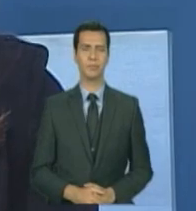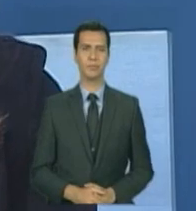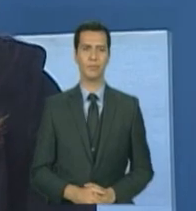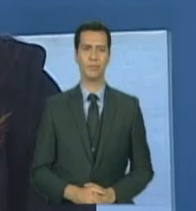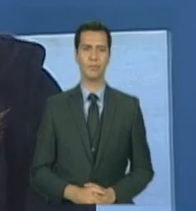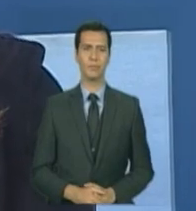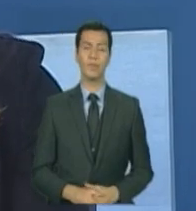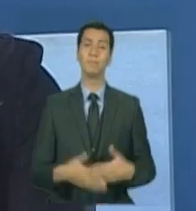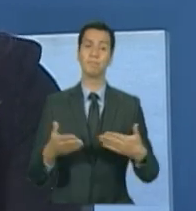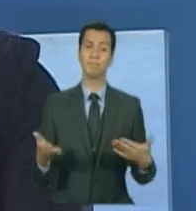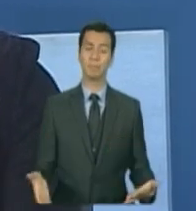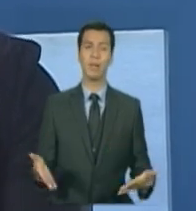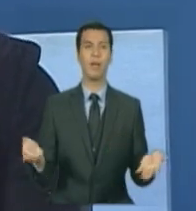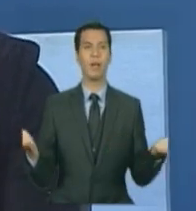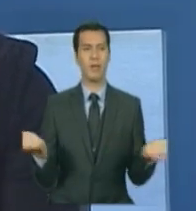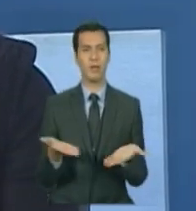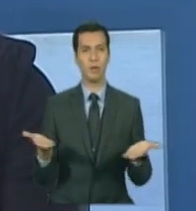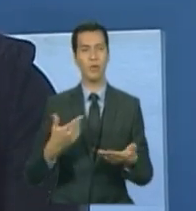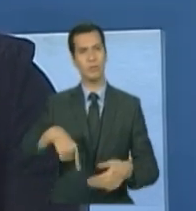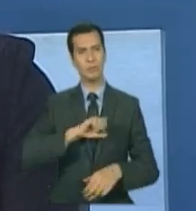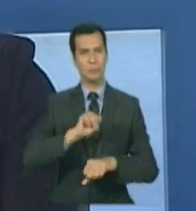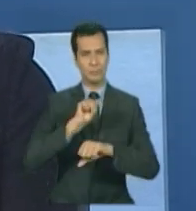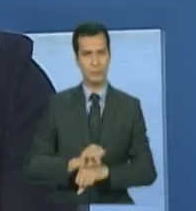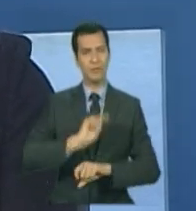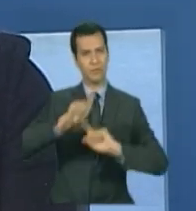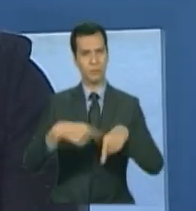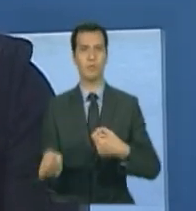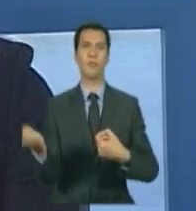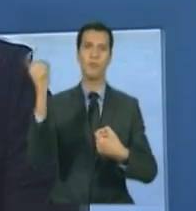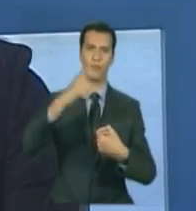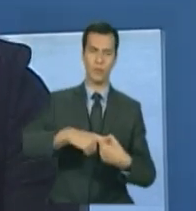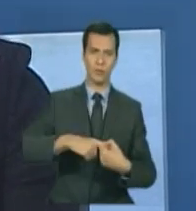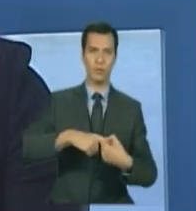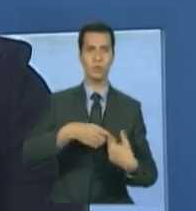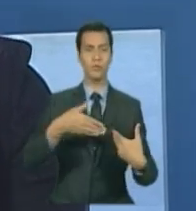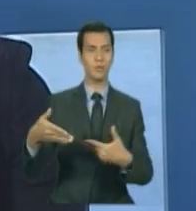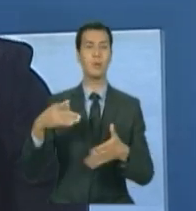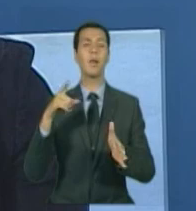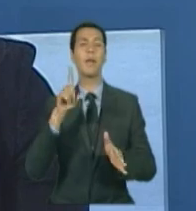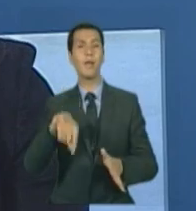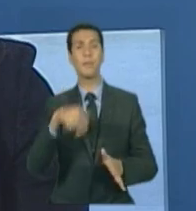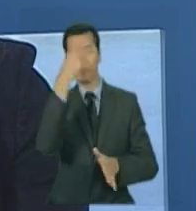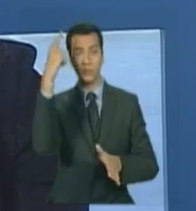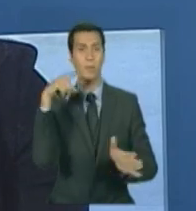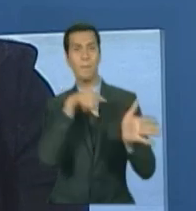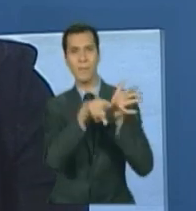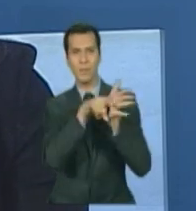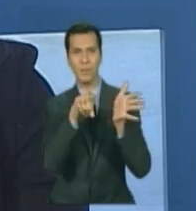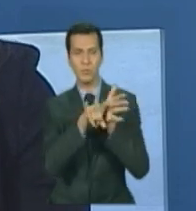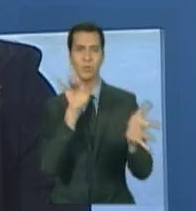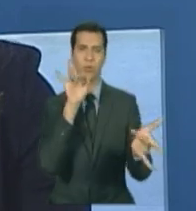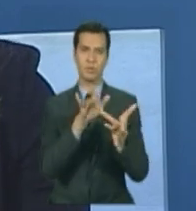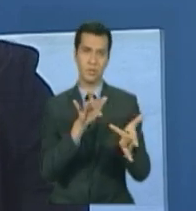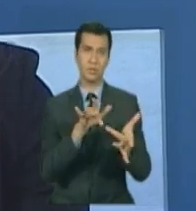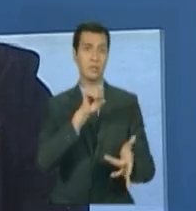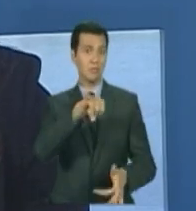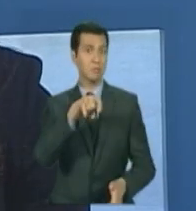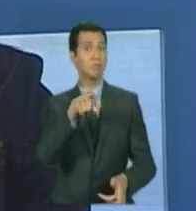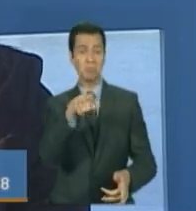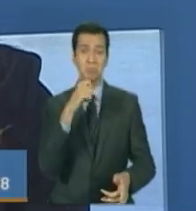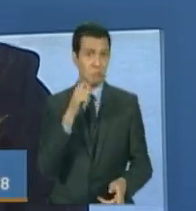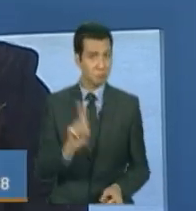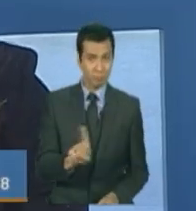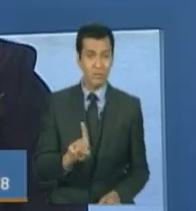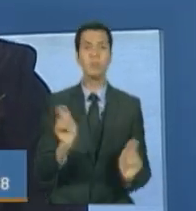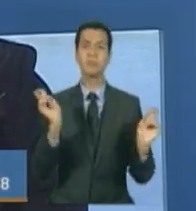e vamos agora então a um pequeno intervalo e a gente volta em seguida com as perguntas dos telespectadores. Se você não participou, ainda dá